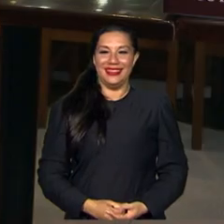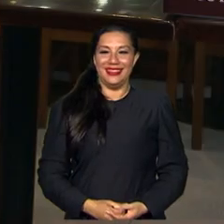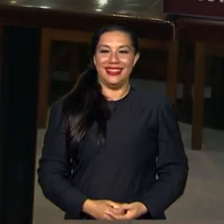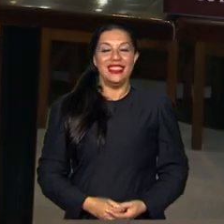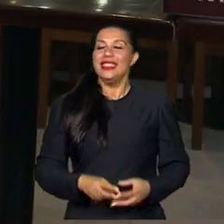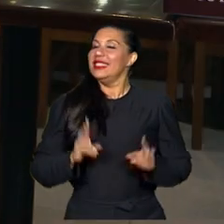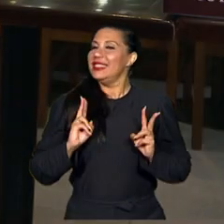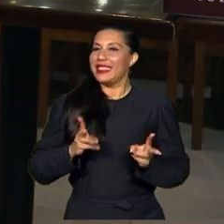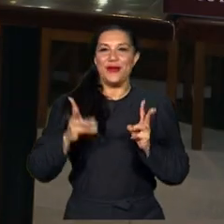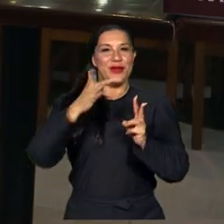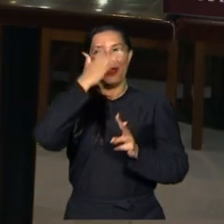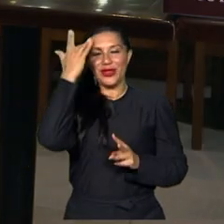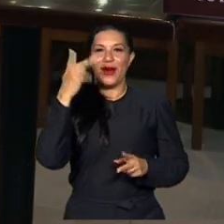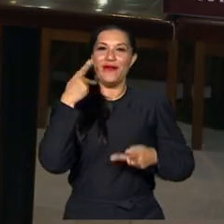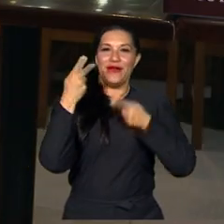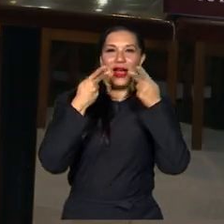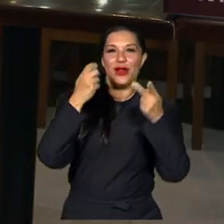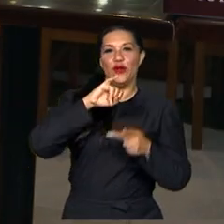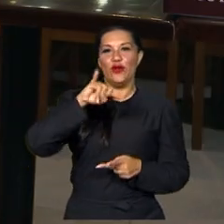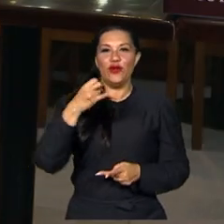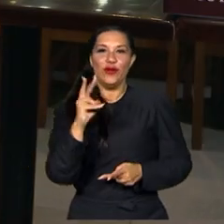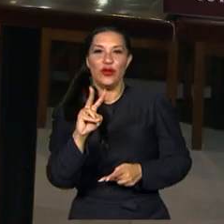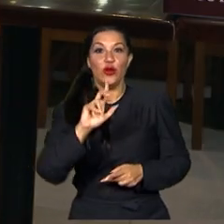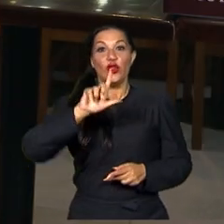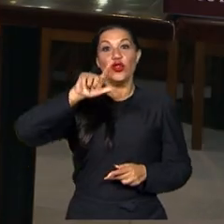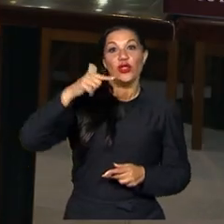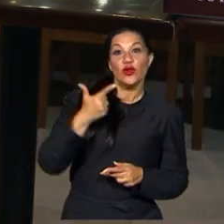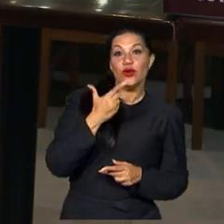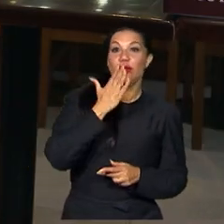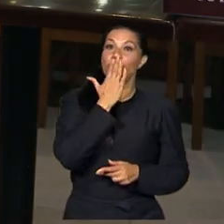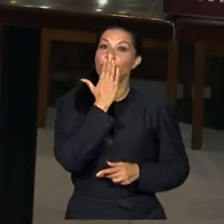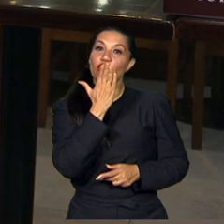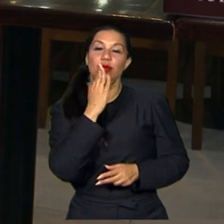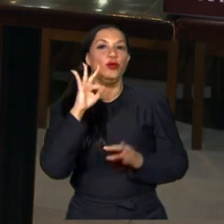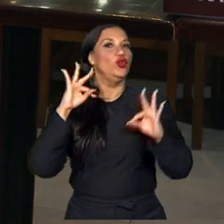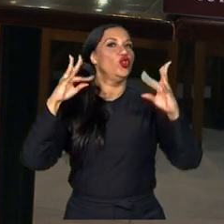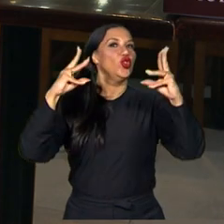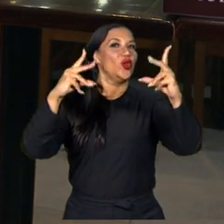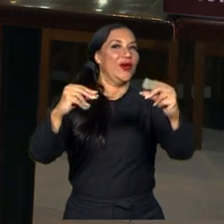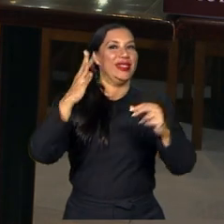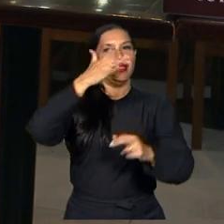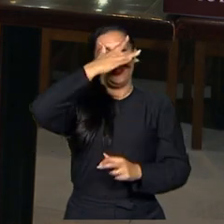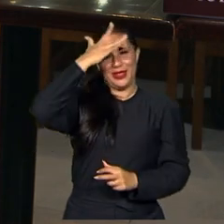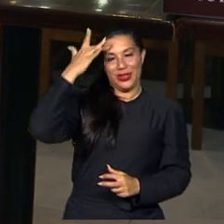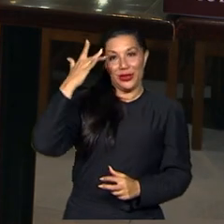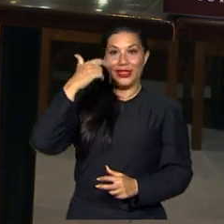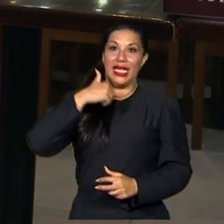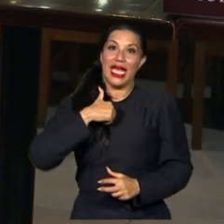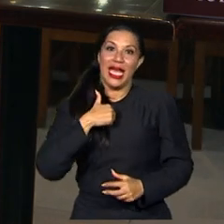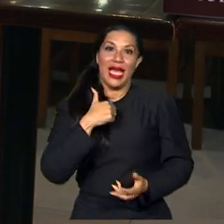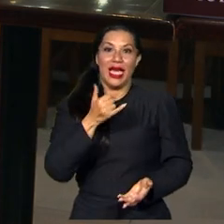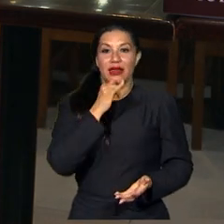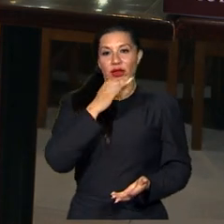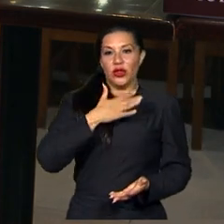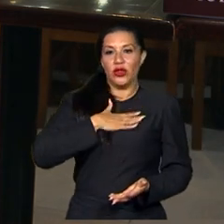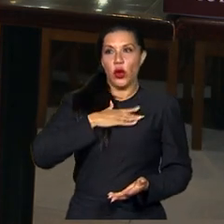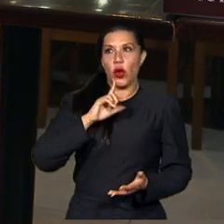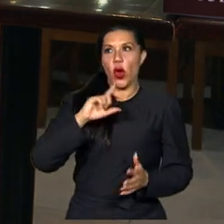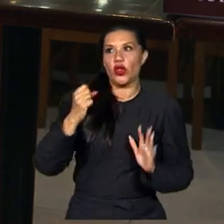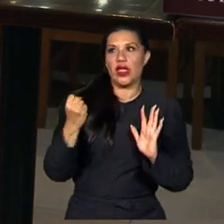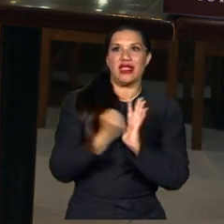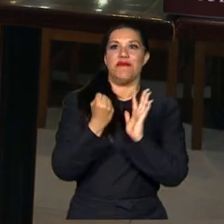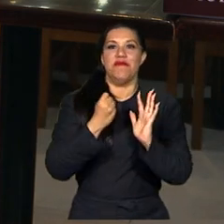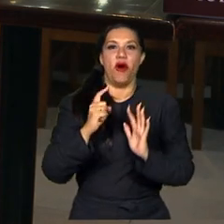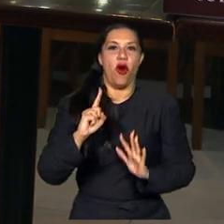Todo mundo fala, né? As pessoas falam que o Juventus é o segundo time de todos. Eu, particularmente, não gosto muito desse rótulo, né?